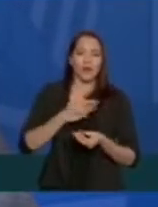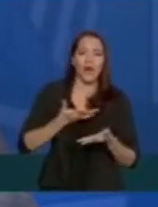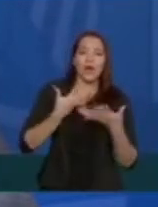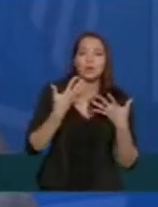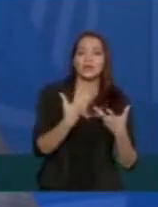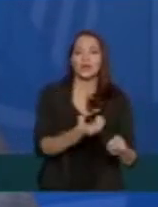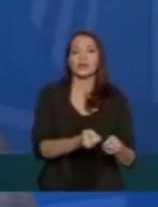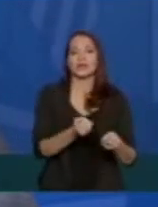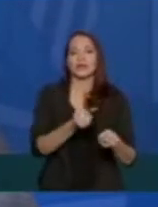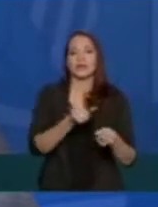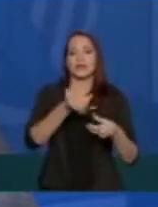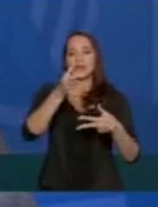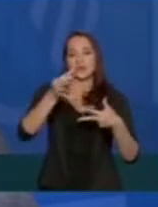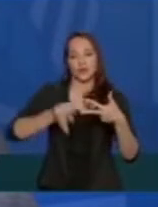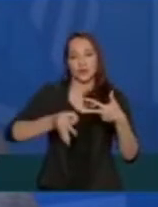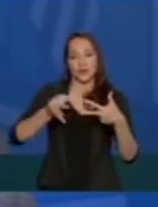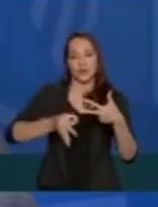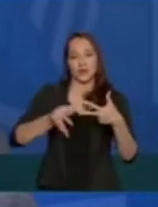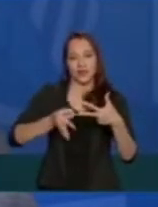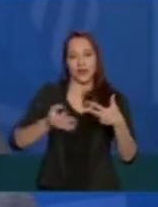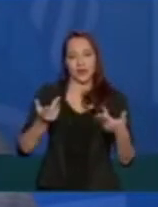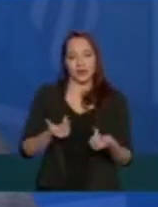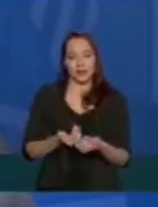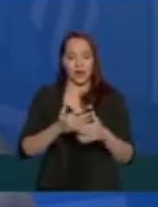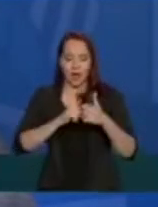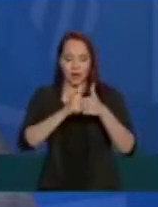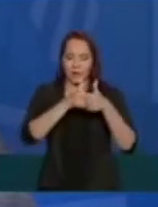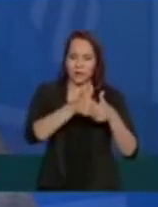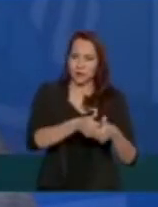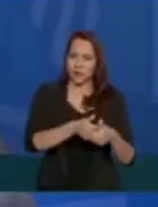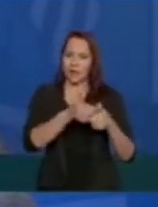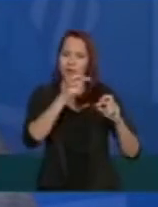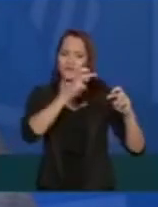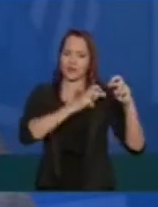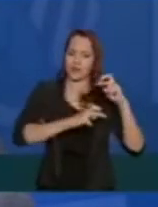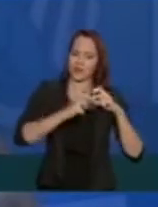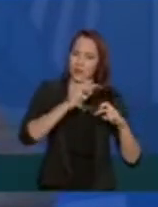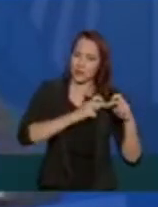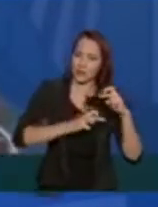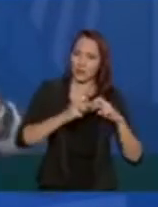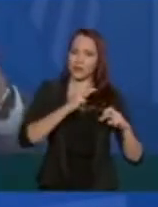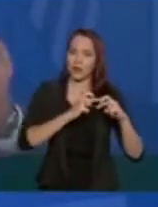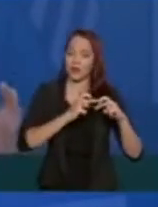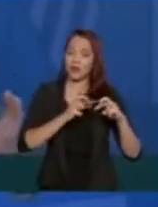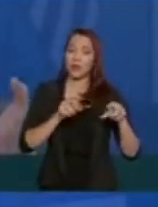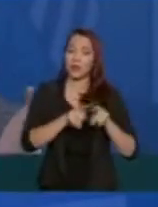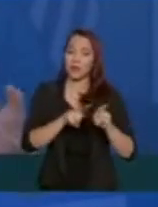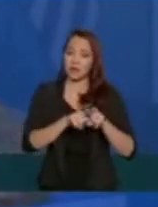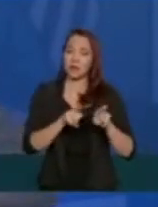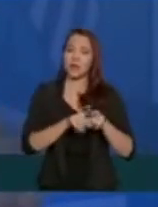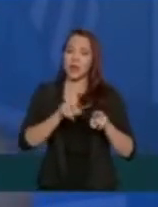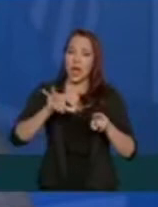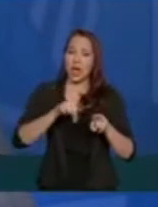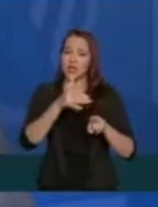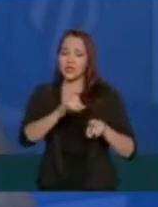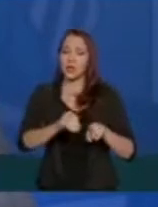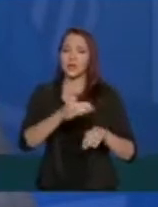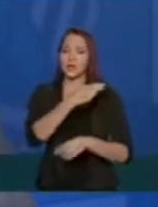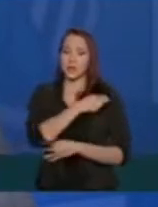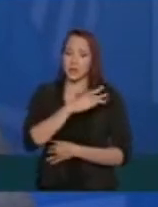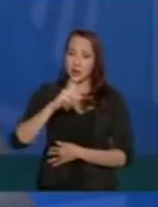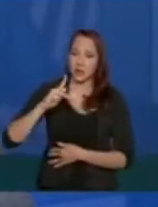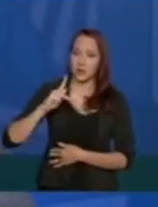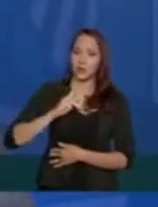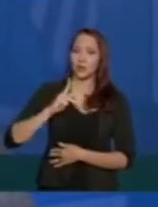também, com o acompanhamento e a fiscalização e até a atuação ativa do próprio Ministério